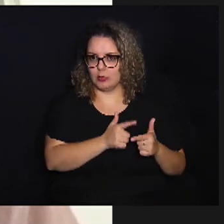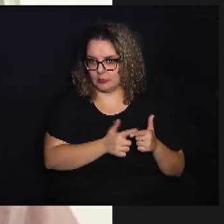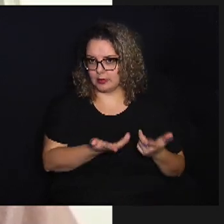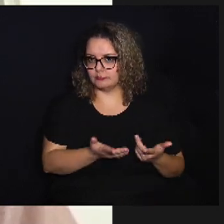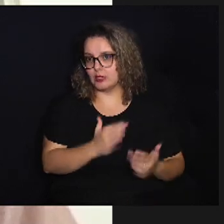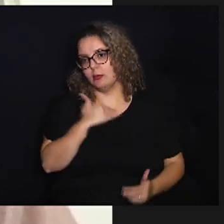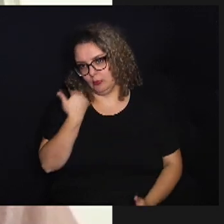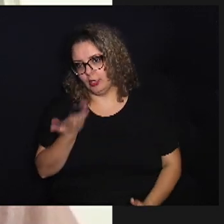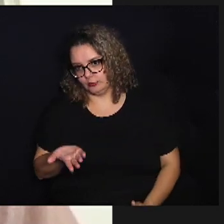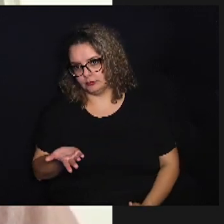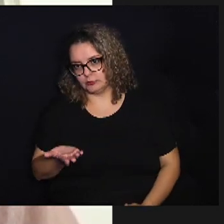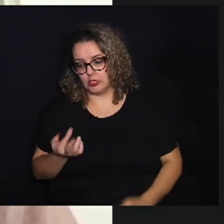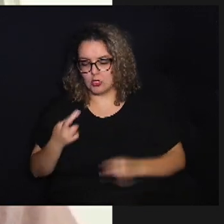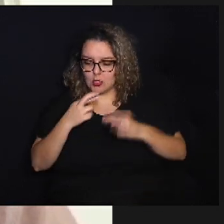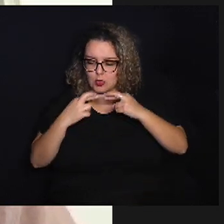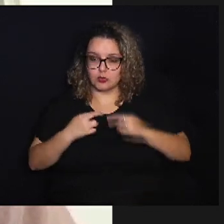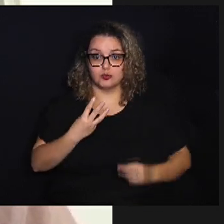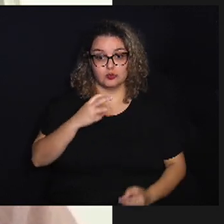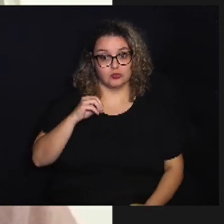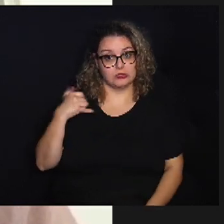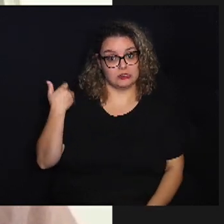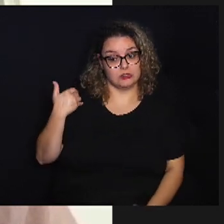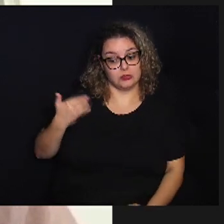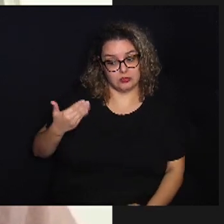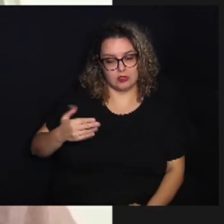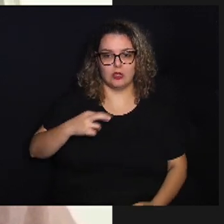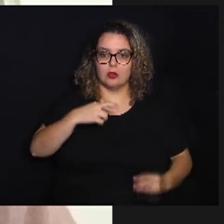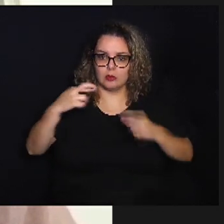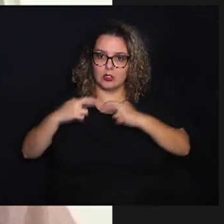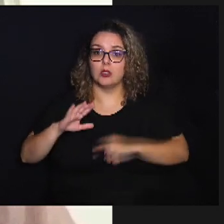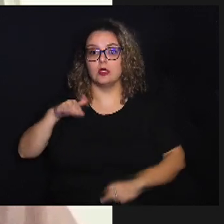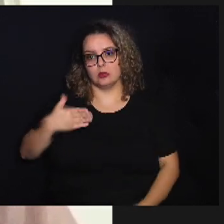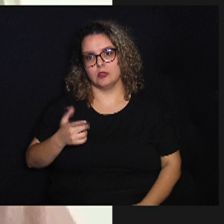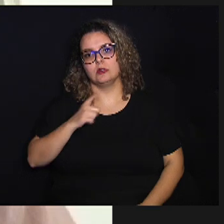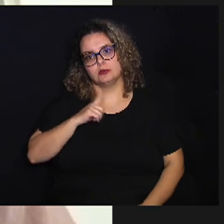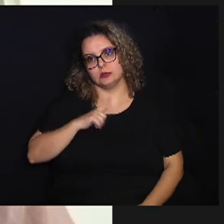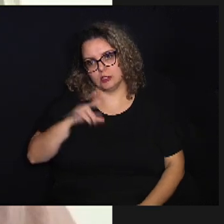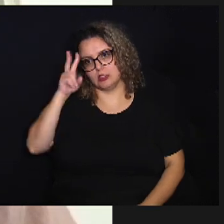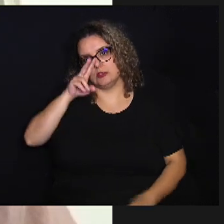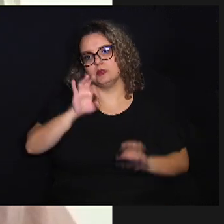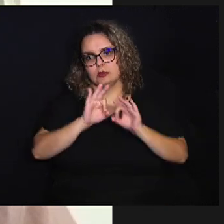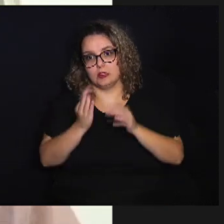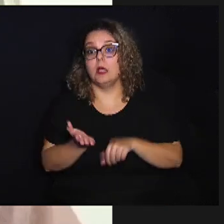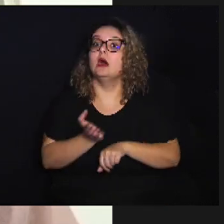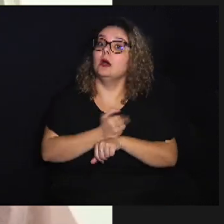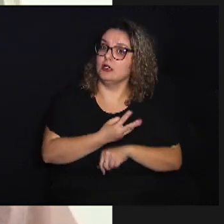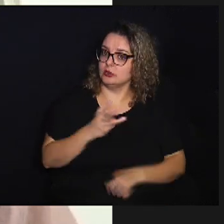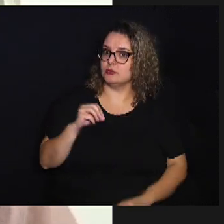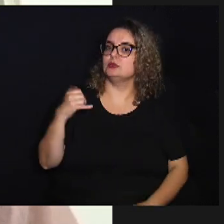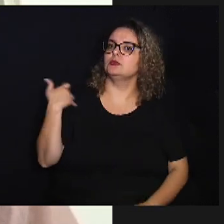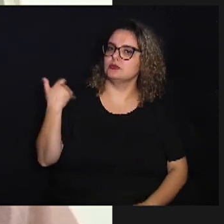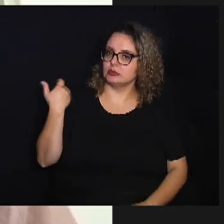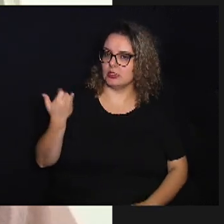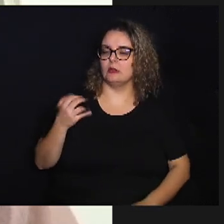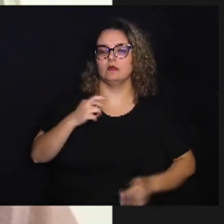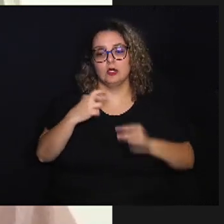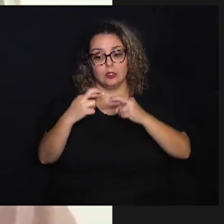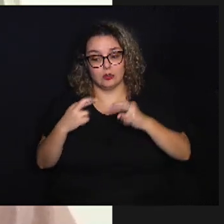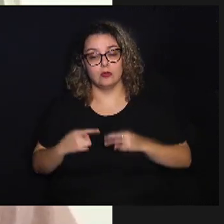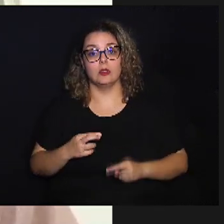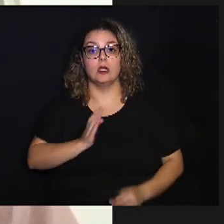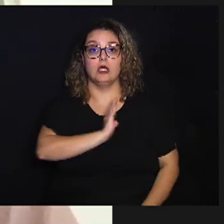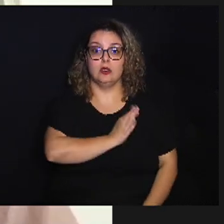fazer check-ups a partir dos 30 anos de idade e quando tem histórico familiar até antes dos 30 anos, fazer esse check-up